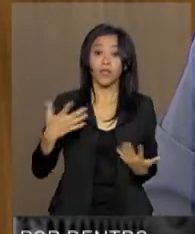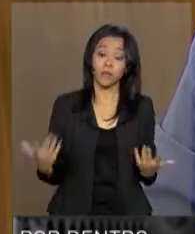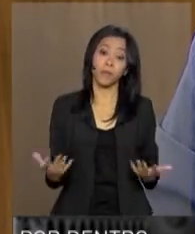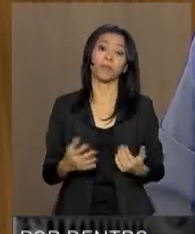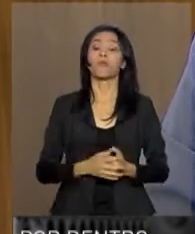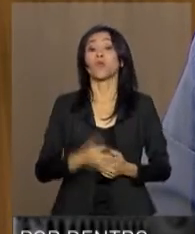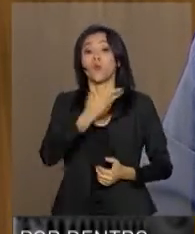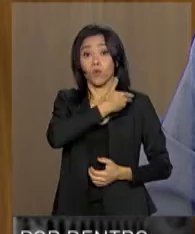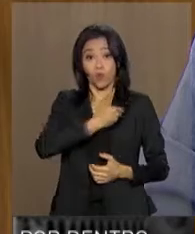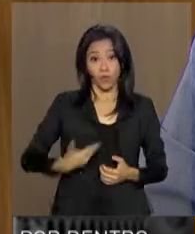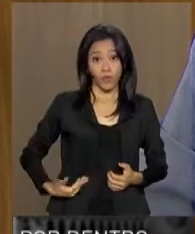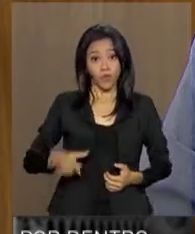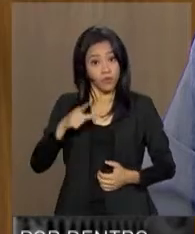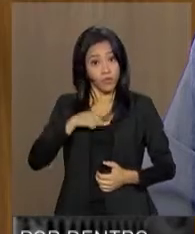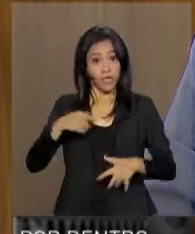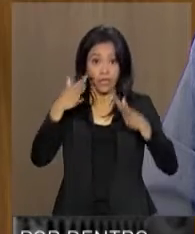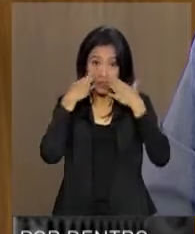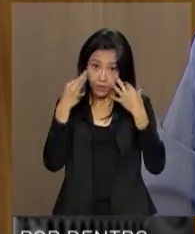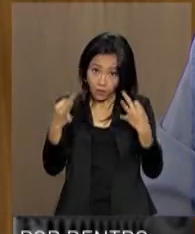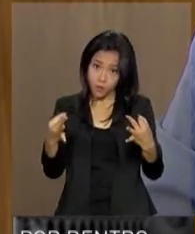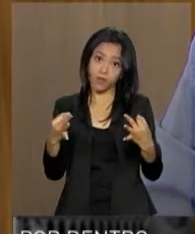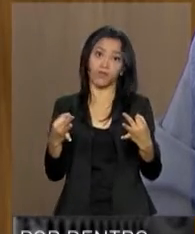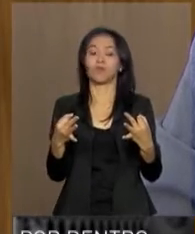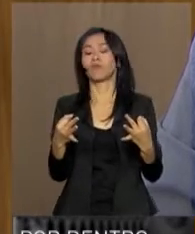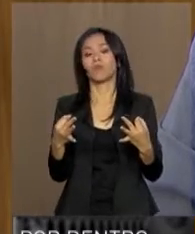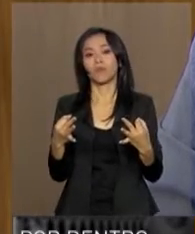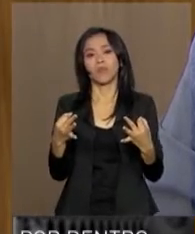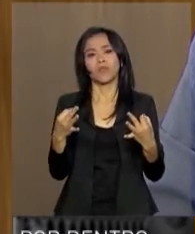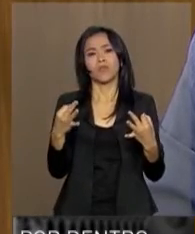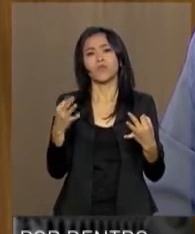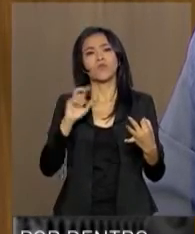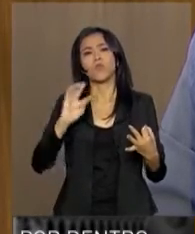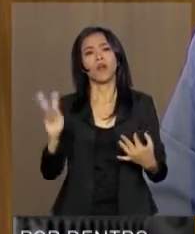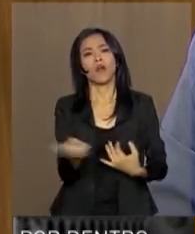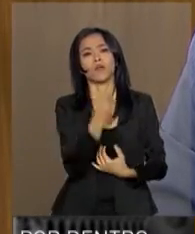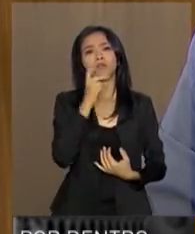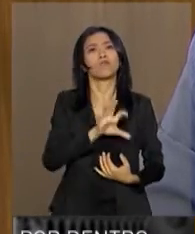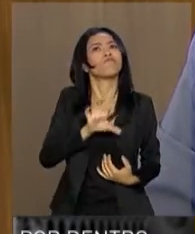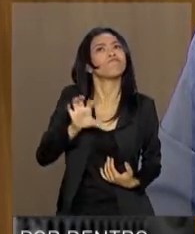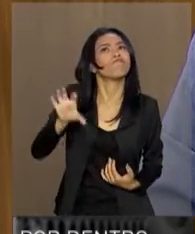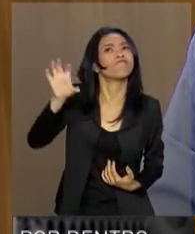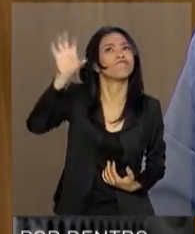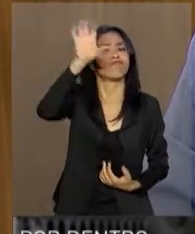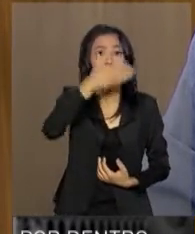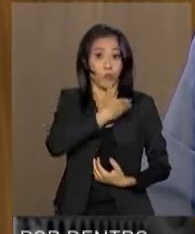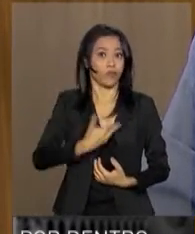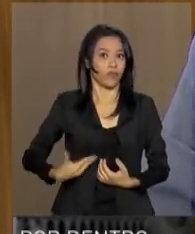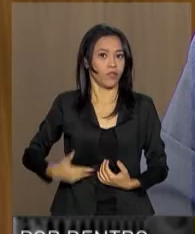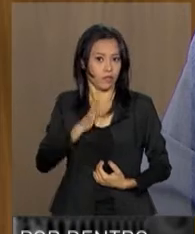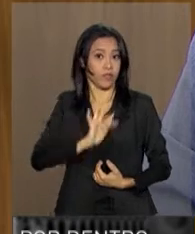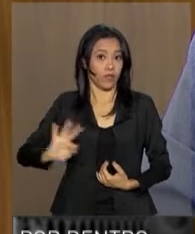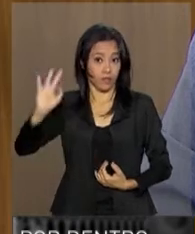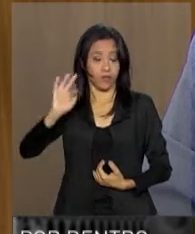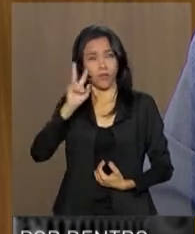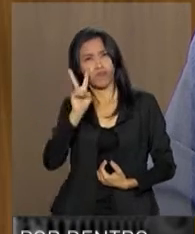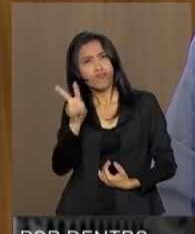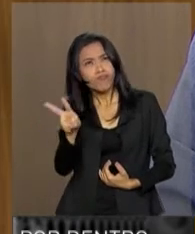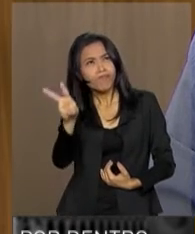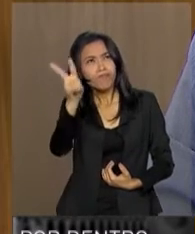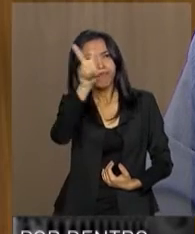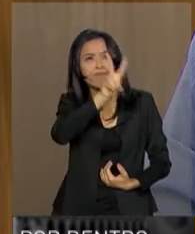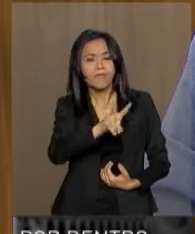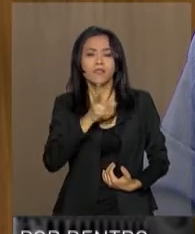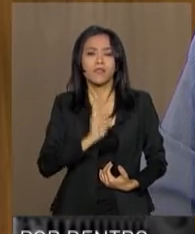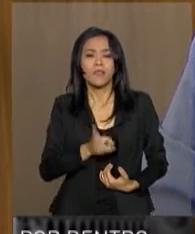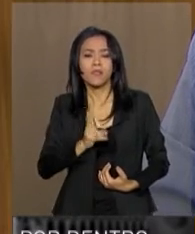com muita atenção é a situação dos estados ele vem mantendo um diálogo constante não só com os estados